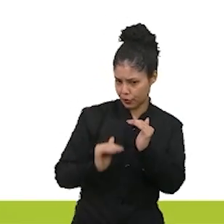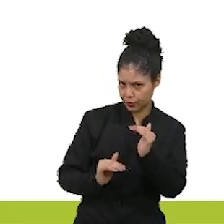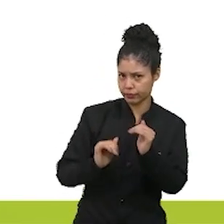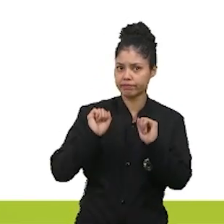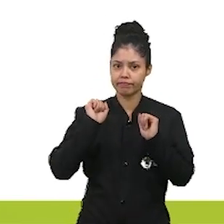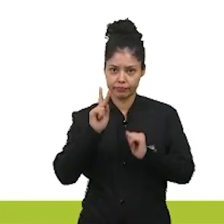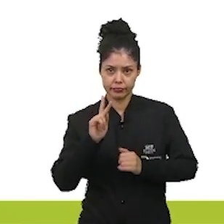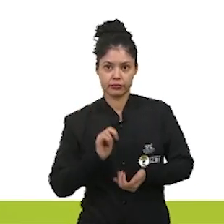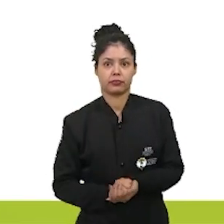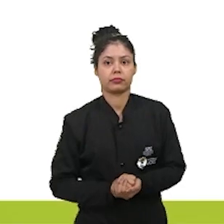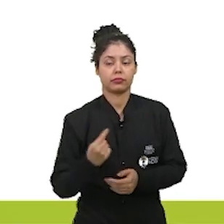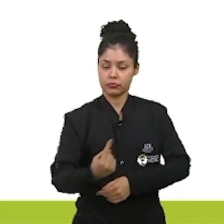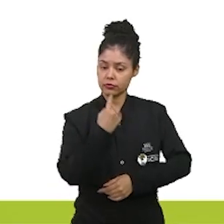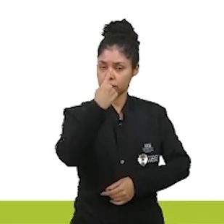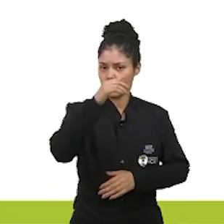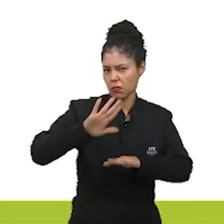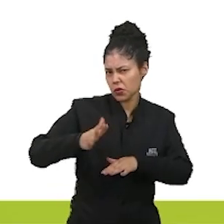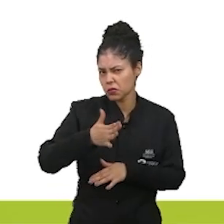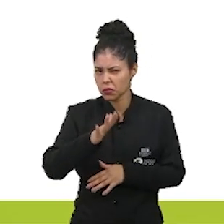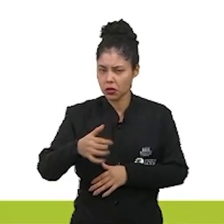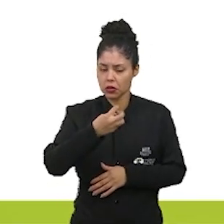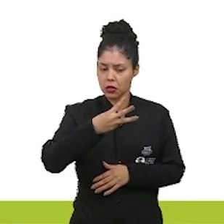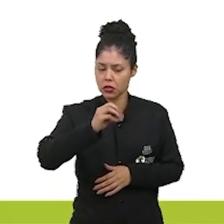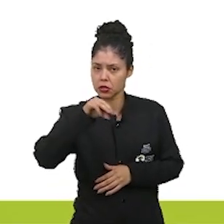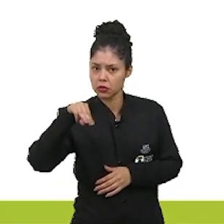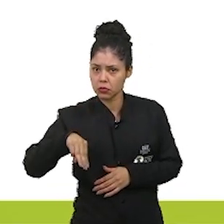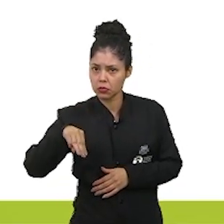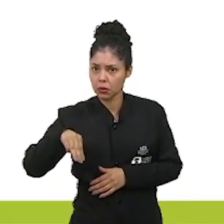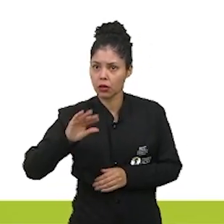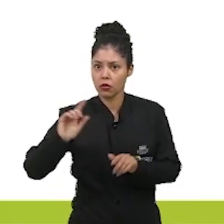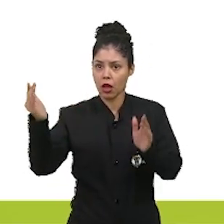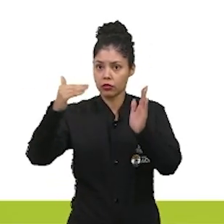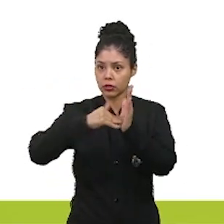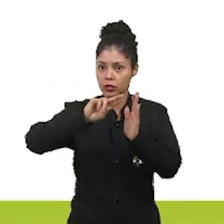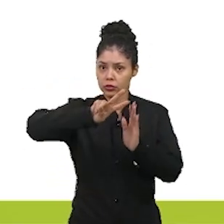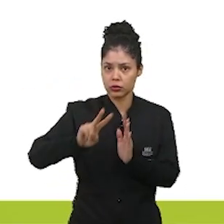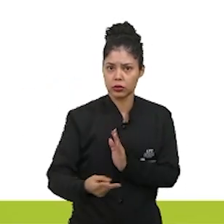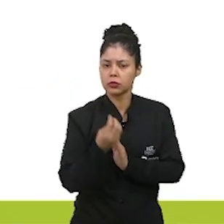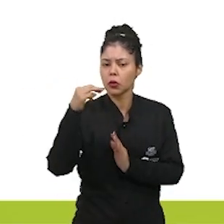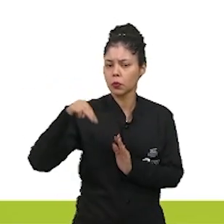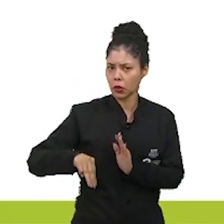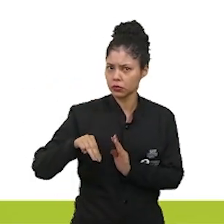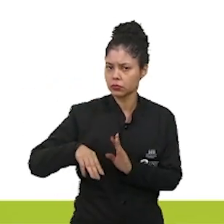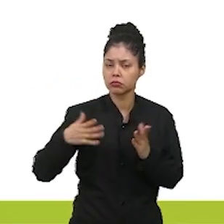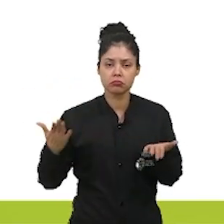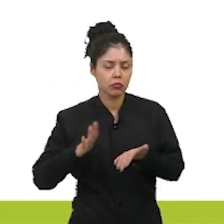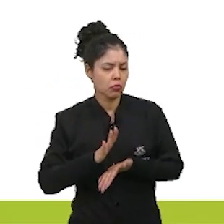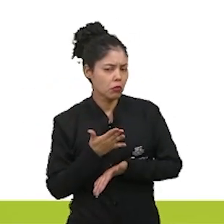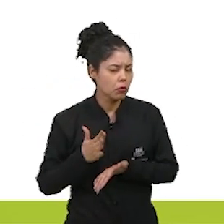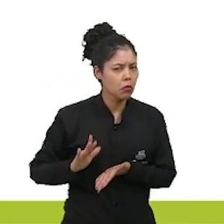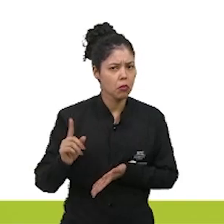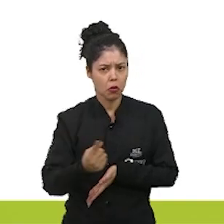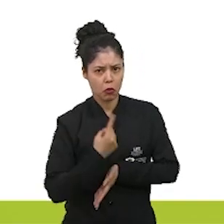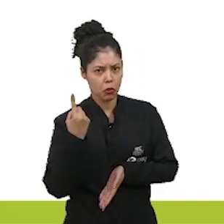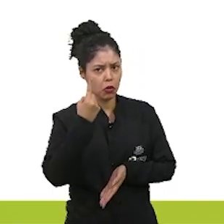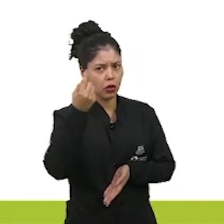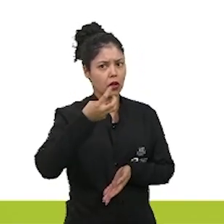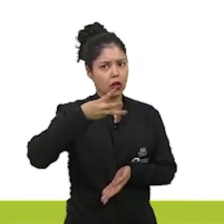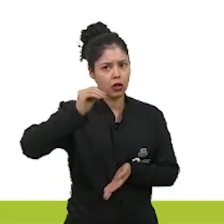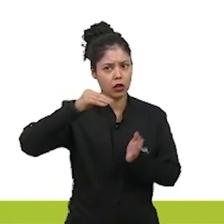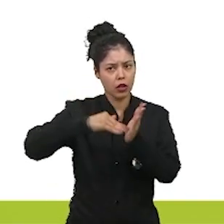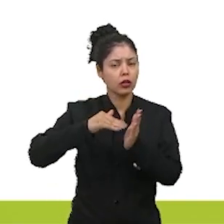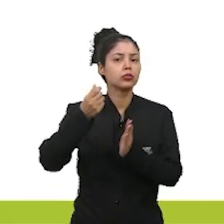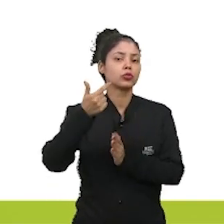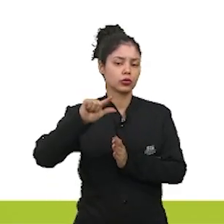Tá? Sua altitude pode variar de 300 metros até 2.000 metros. Então, nós temos aí como altitude de 300 a